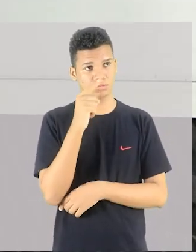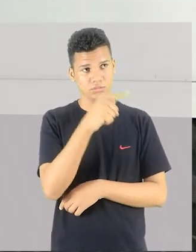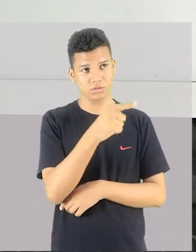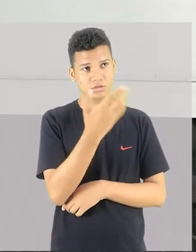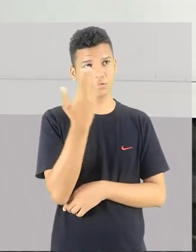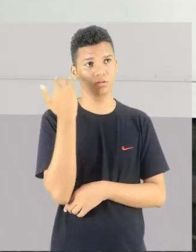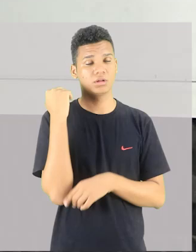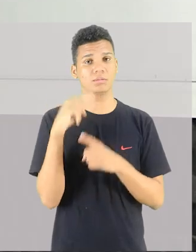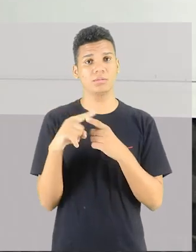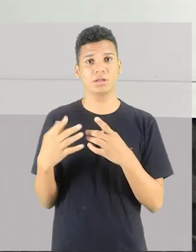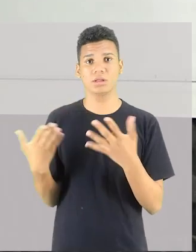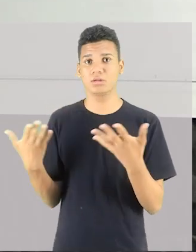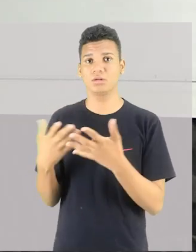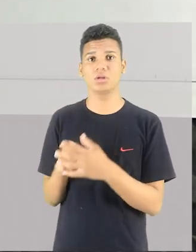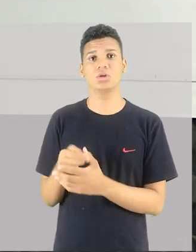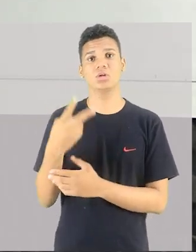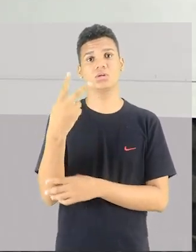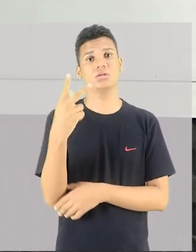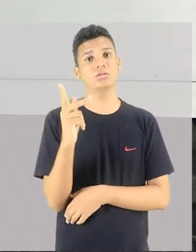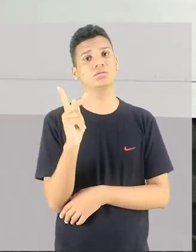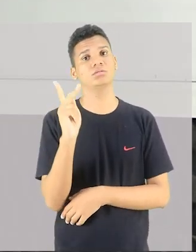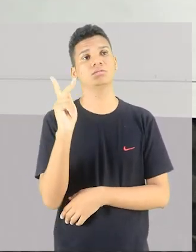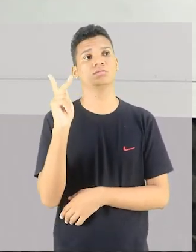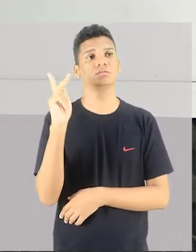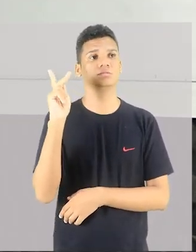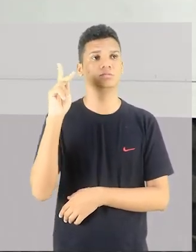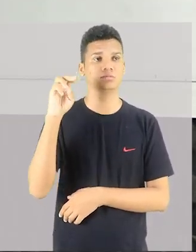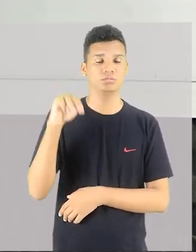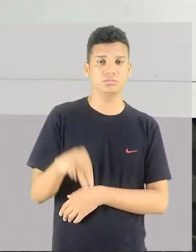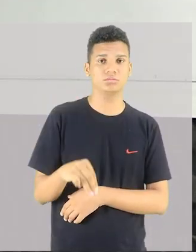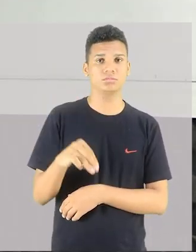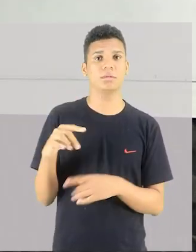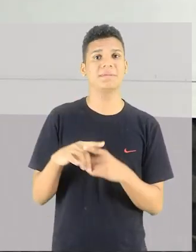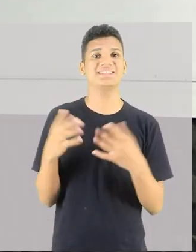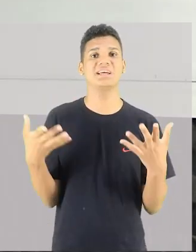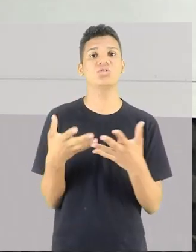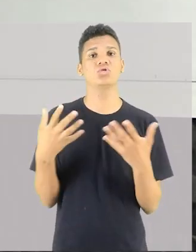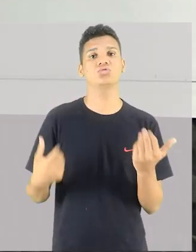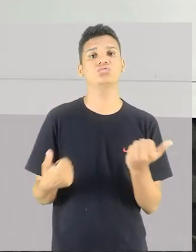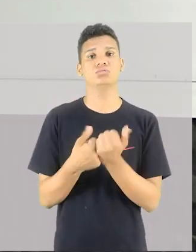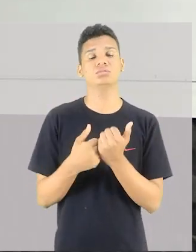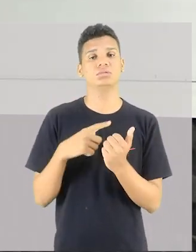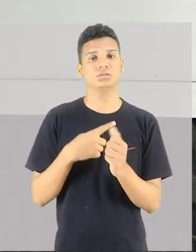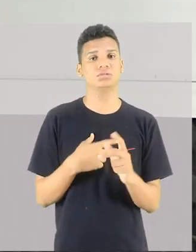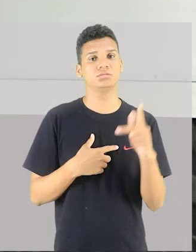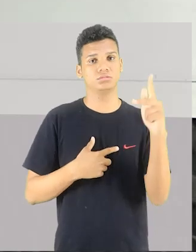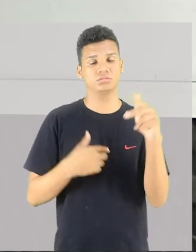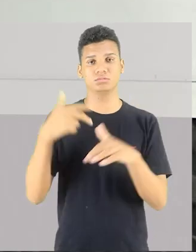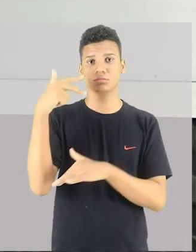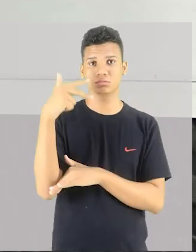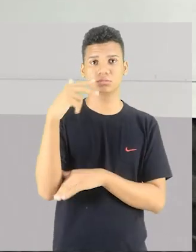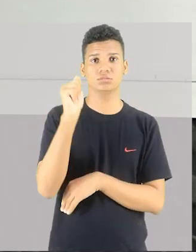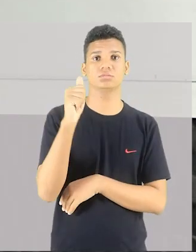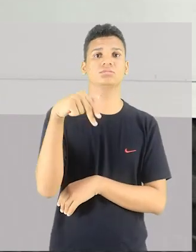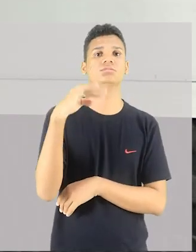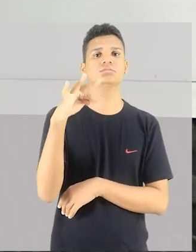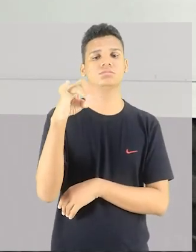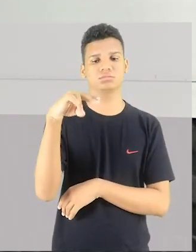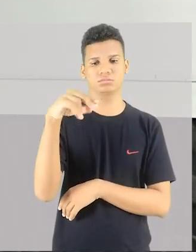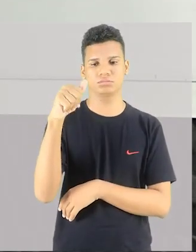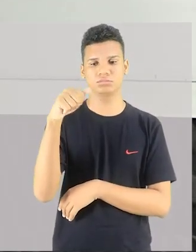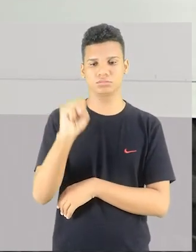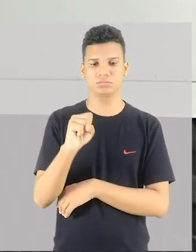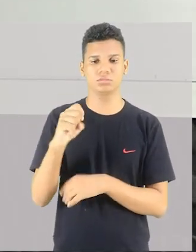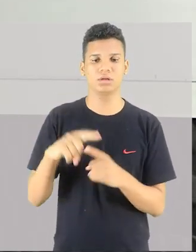círculos de Raio 2 Km ele vai substituir essas duas antenas por uma outra antena